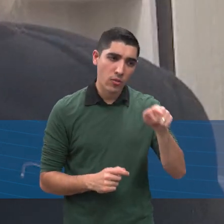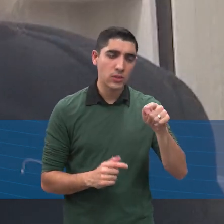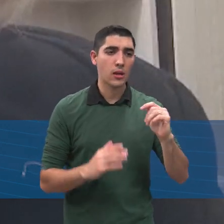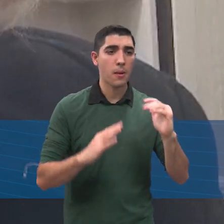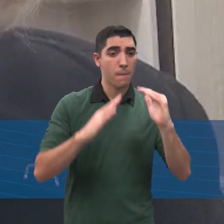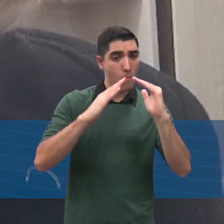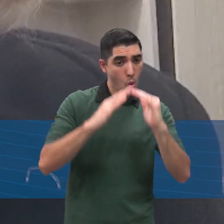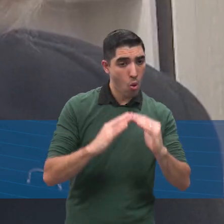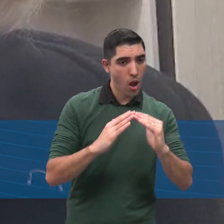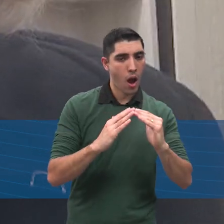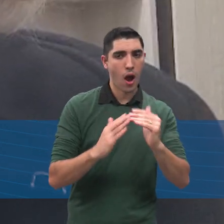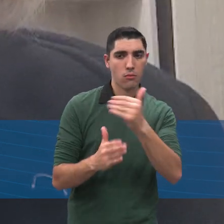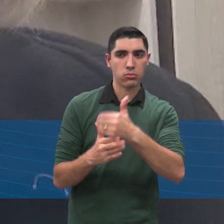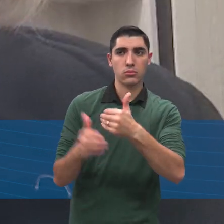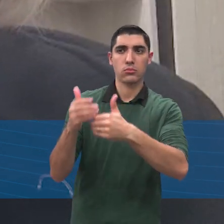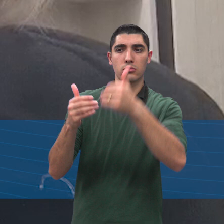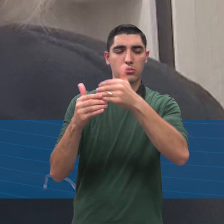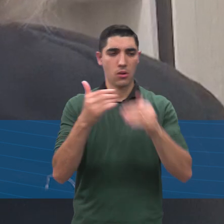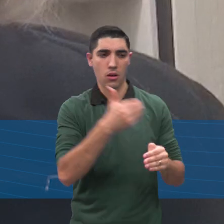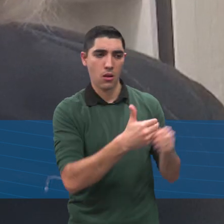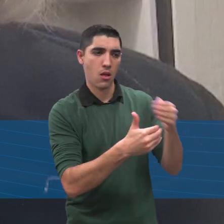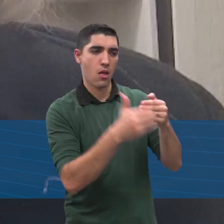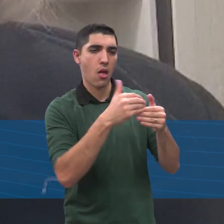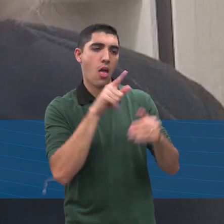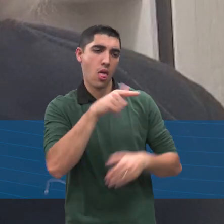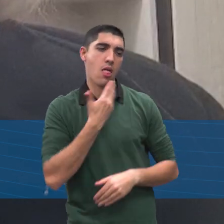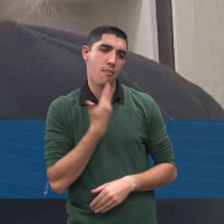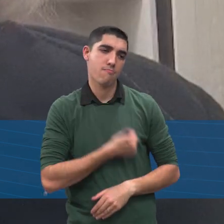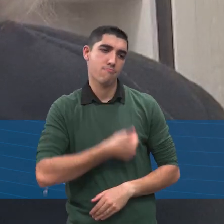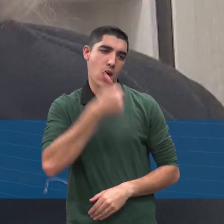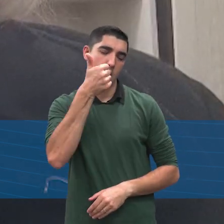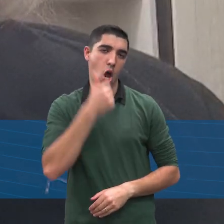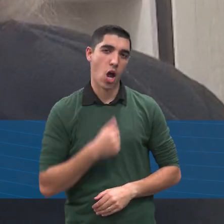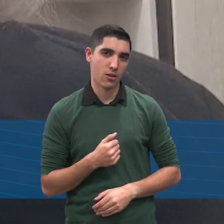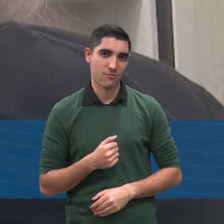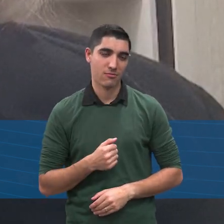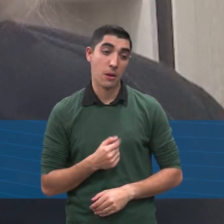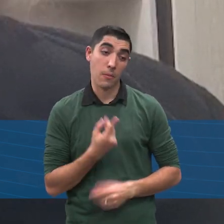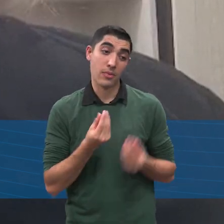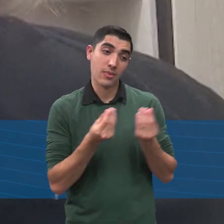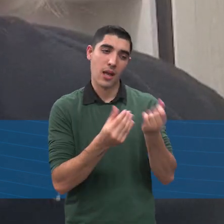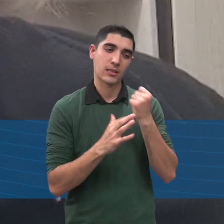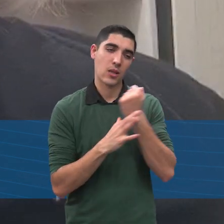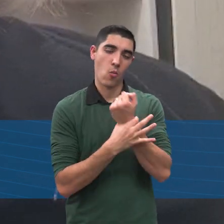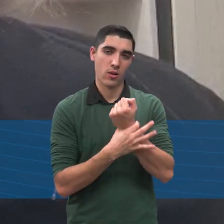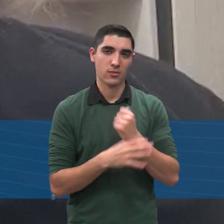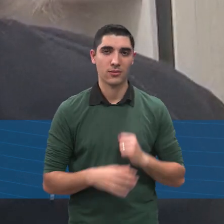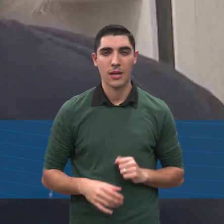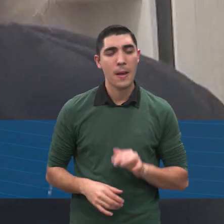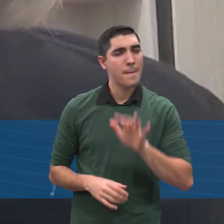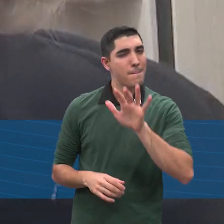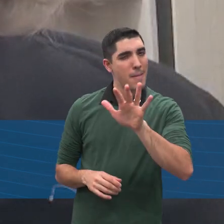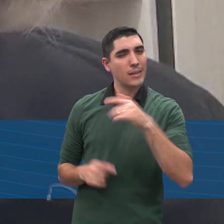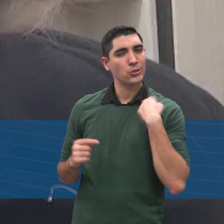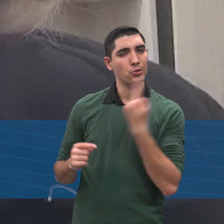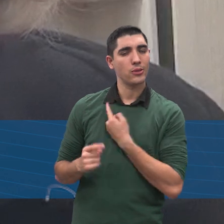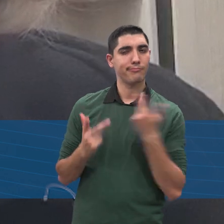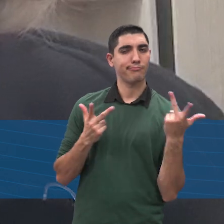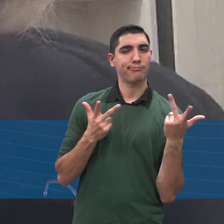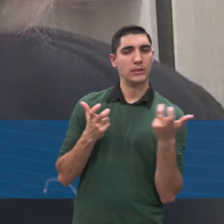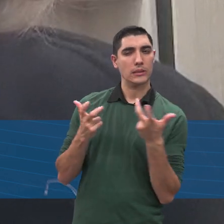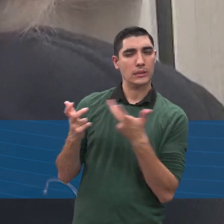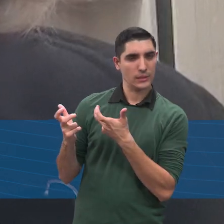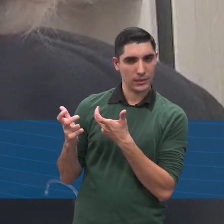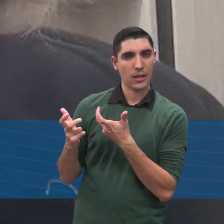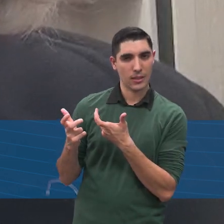você viver entre muros é a solução mais segura. Mas o que a gente